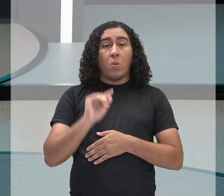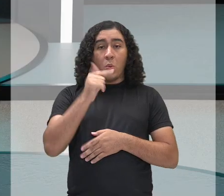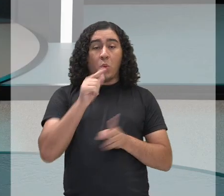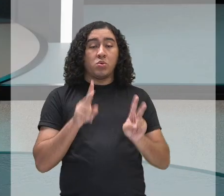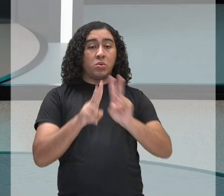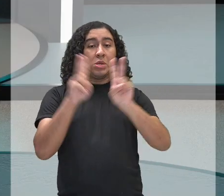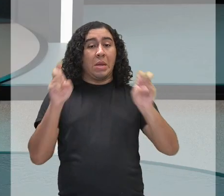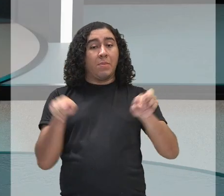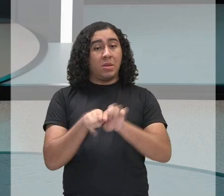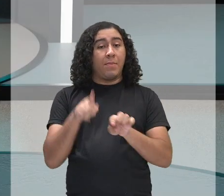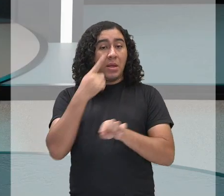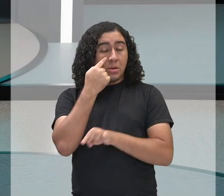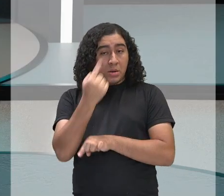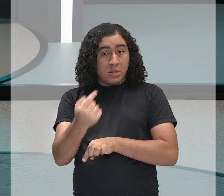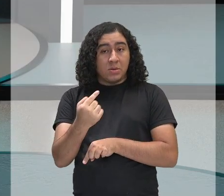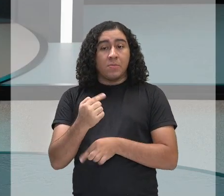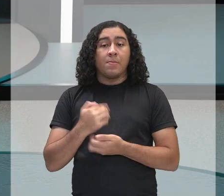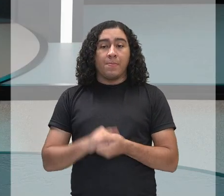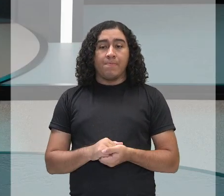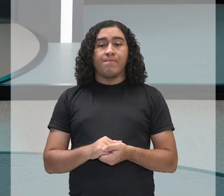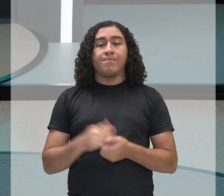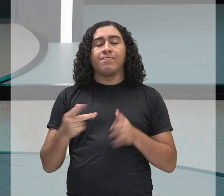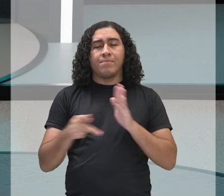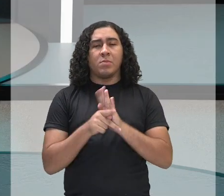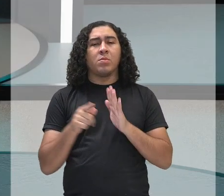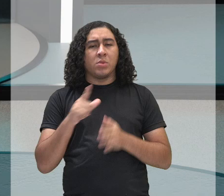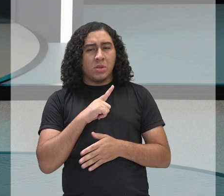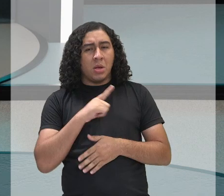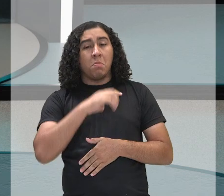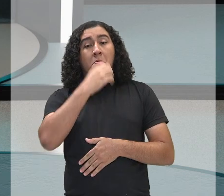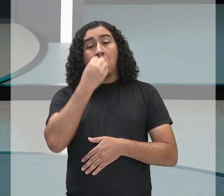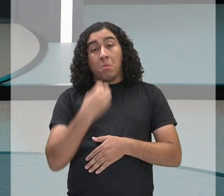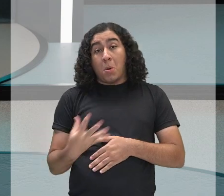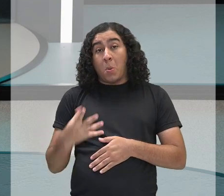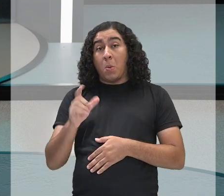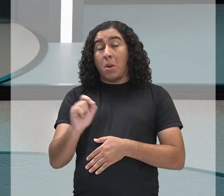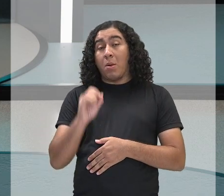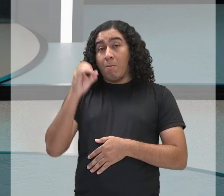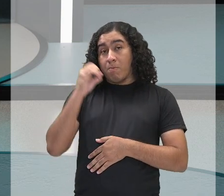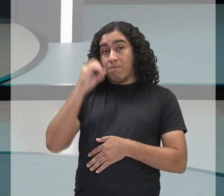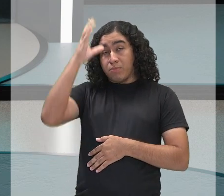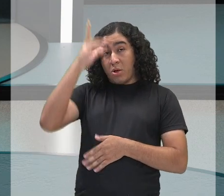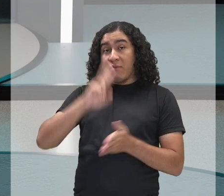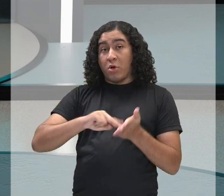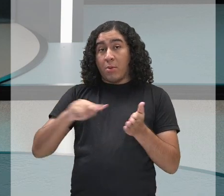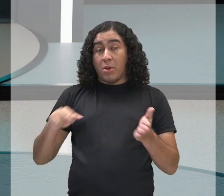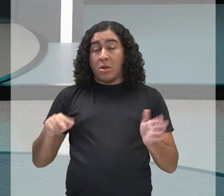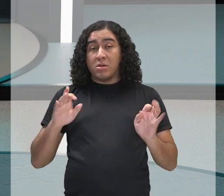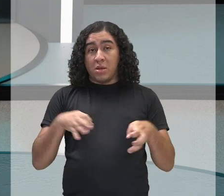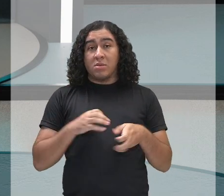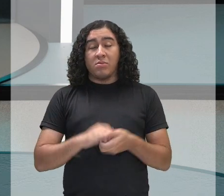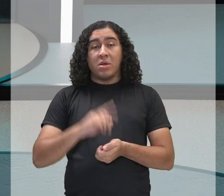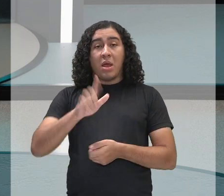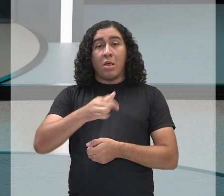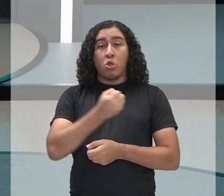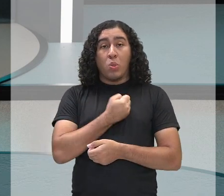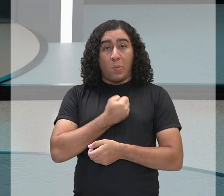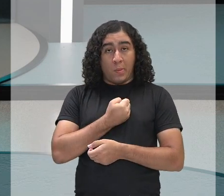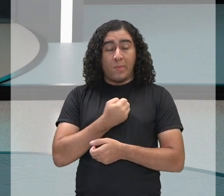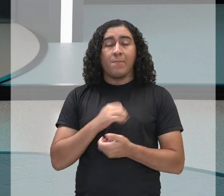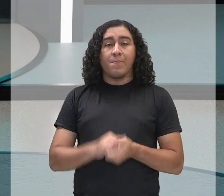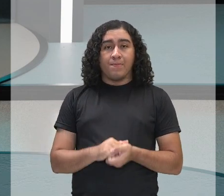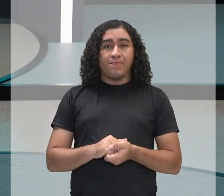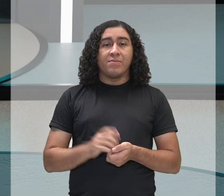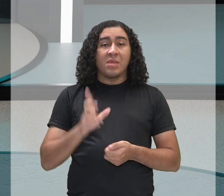também interessante que dá bastante margem aí para aumentar o nosso vocabulário. Trata-se dos números, numbers, em